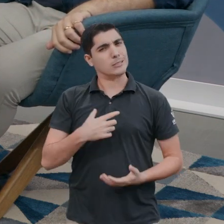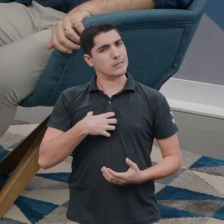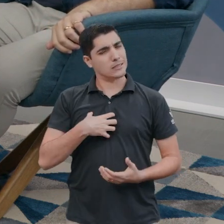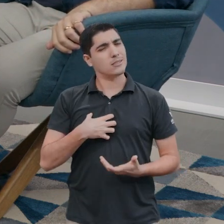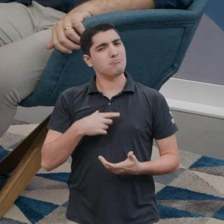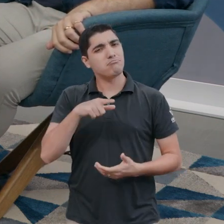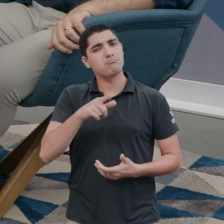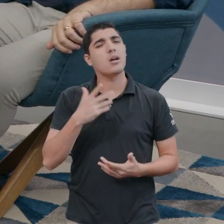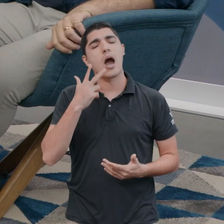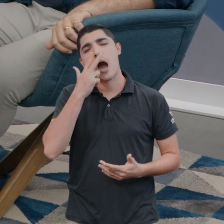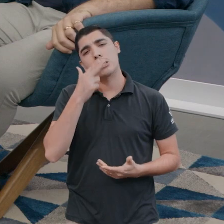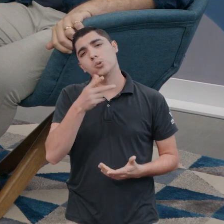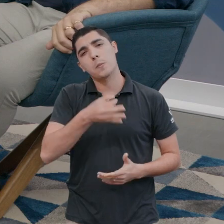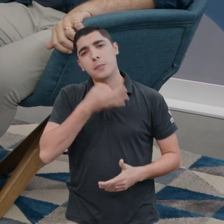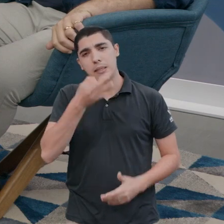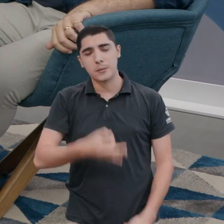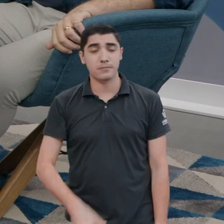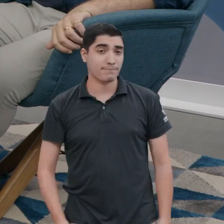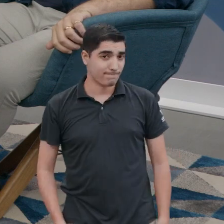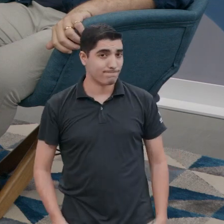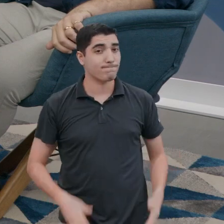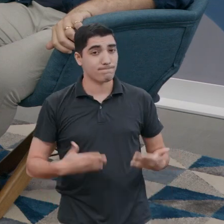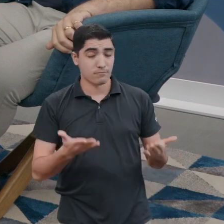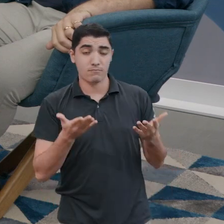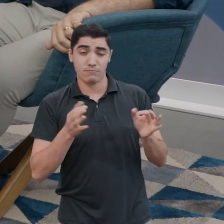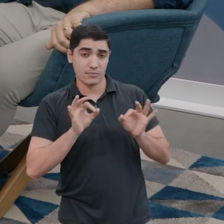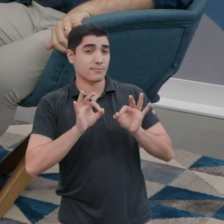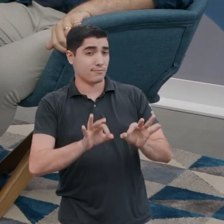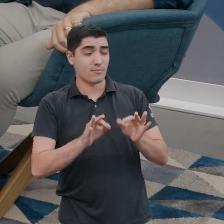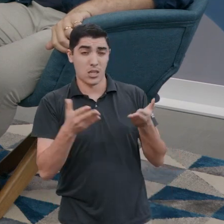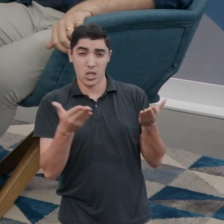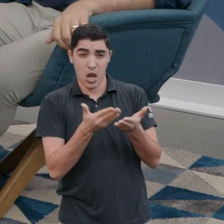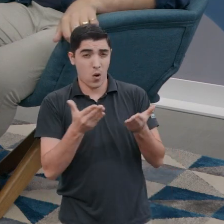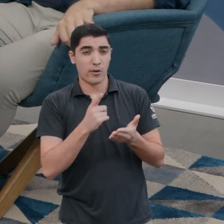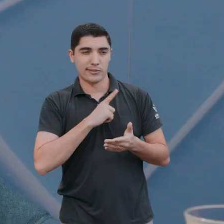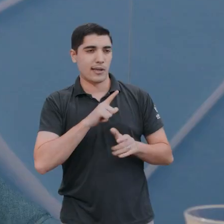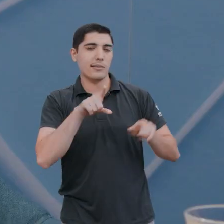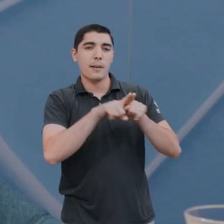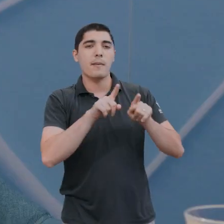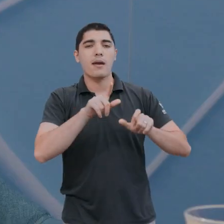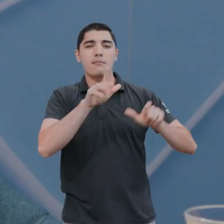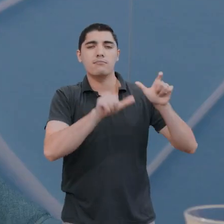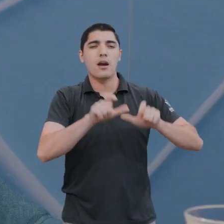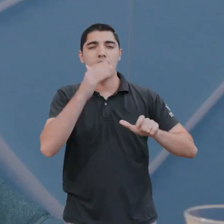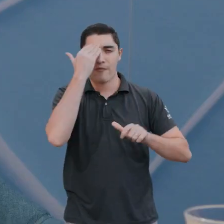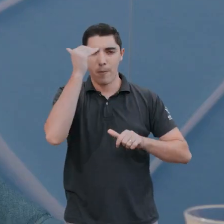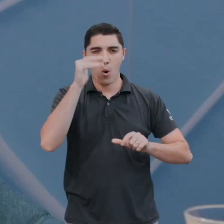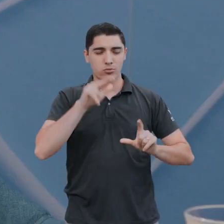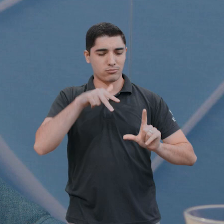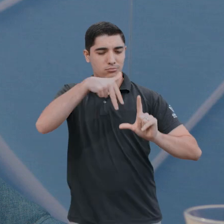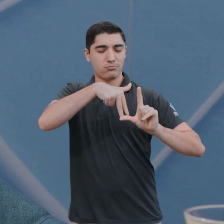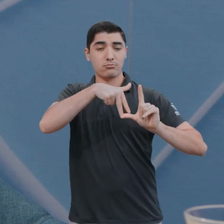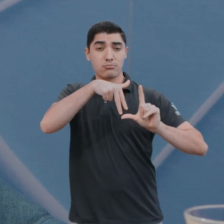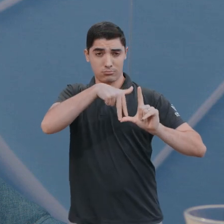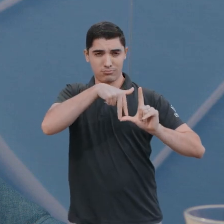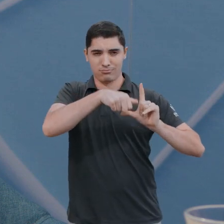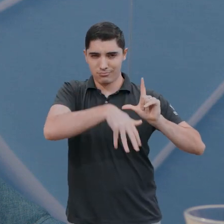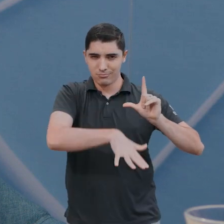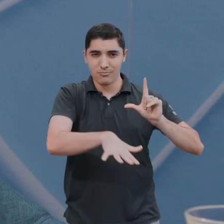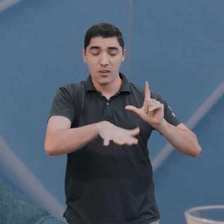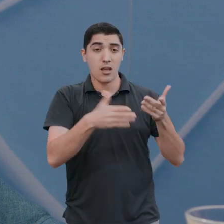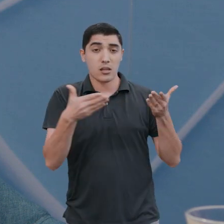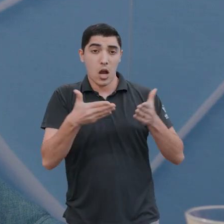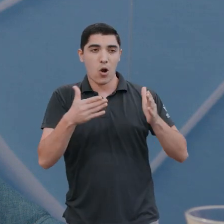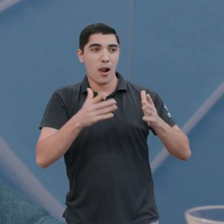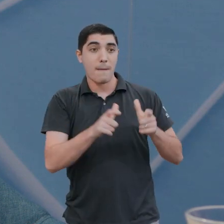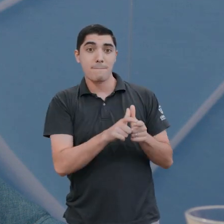né? A ser discutida. Com certeza, ainda mais hoje em dia com a questão da evolução das influencers. Cada dia mais as influências estão mais